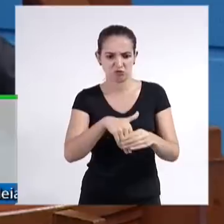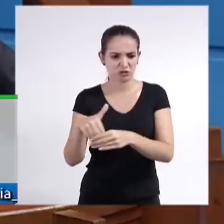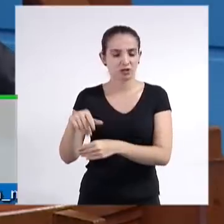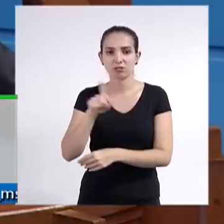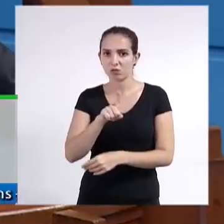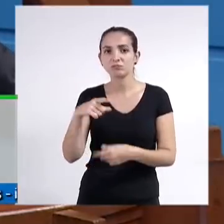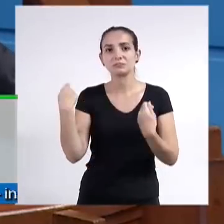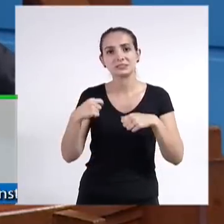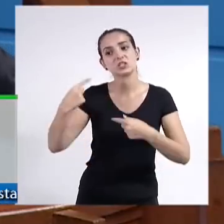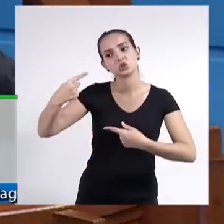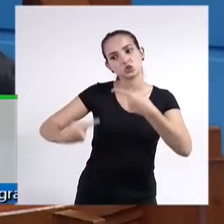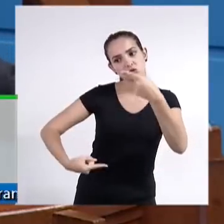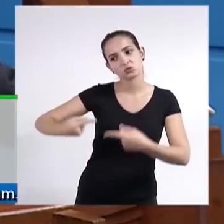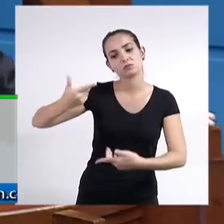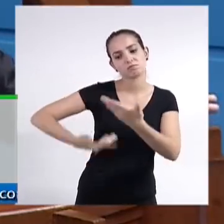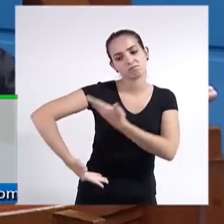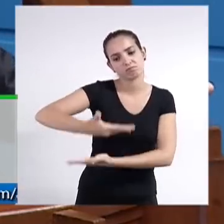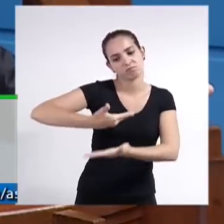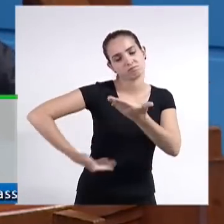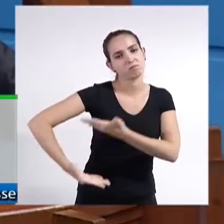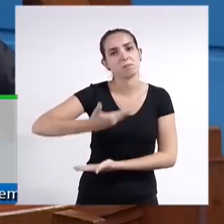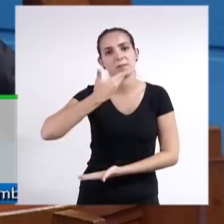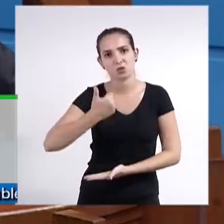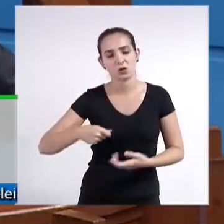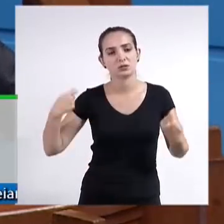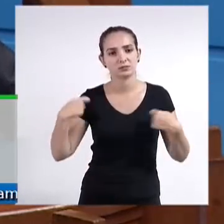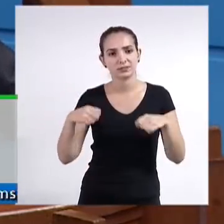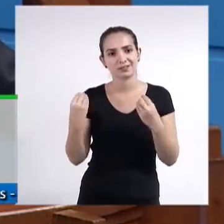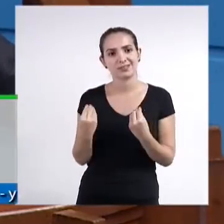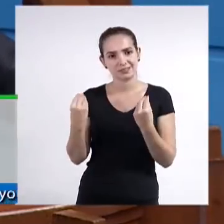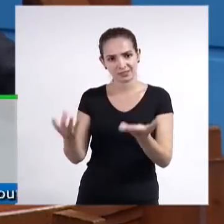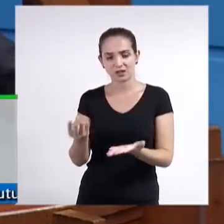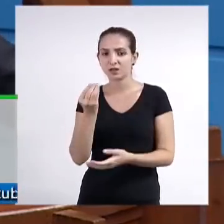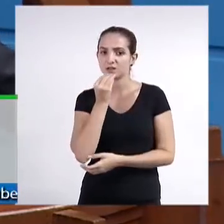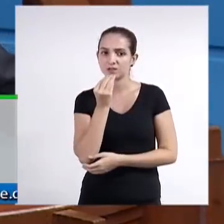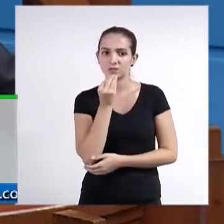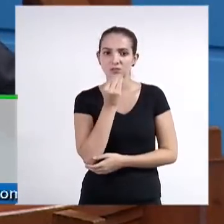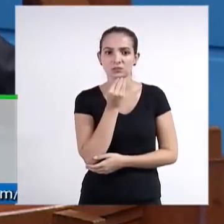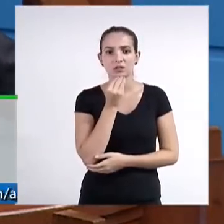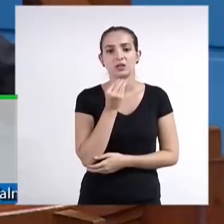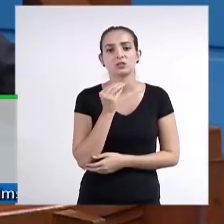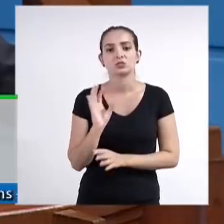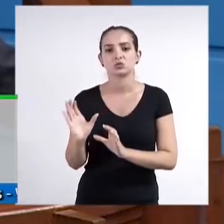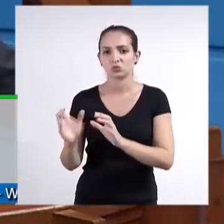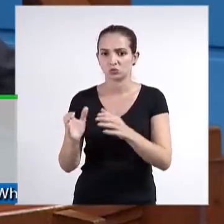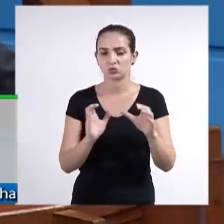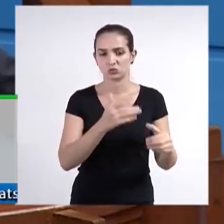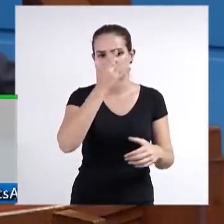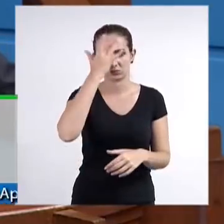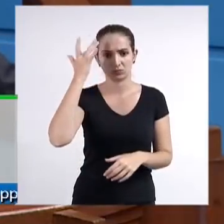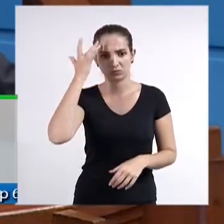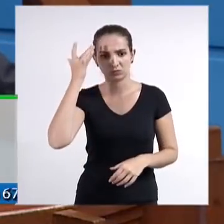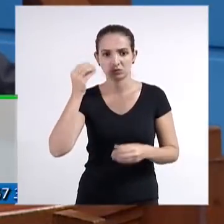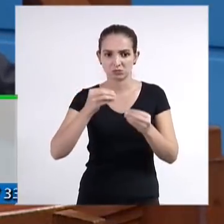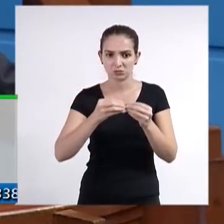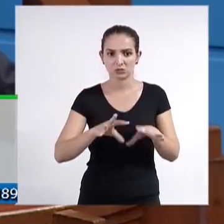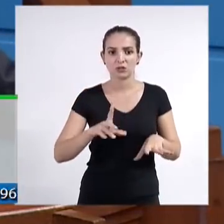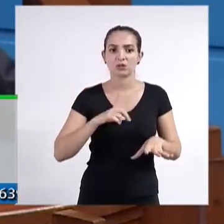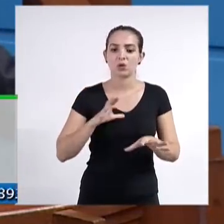comissões, que ela dê a oportunidade daqueles prejudicados se organizarem a